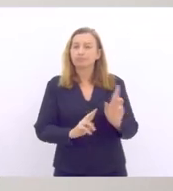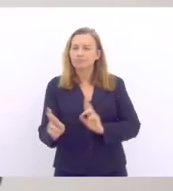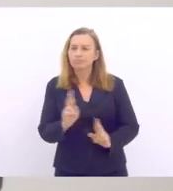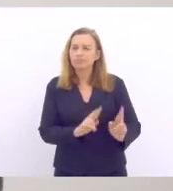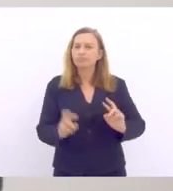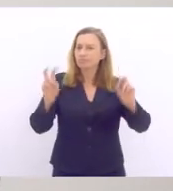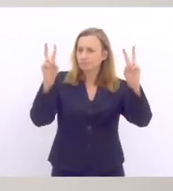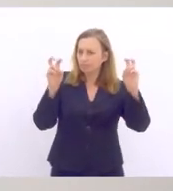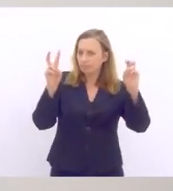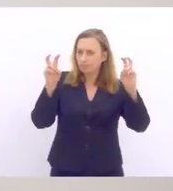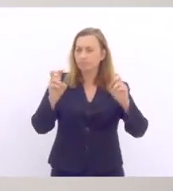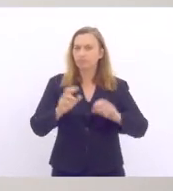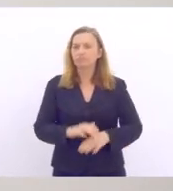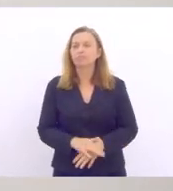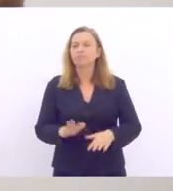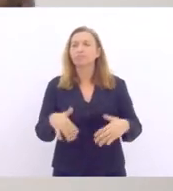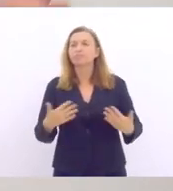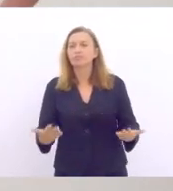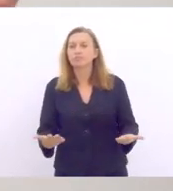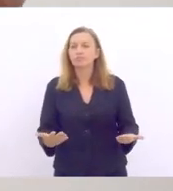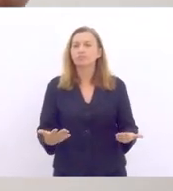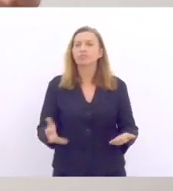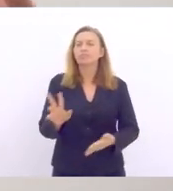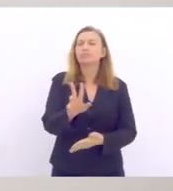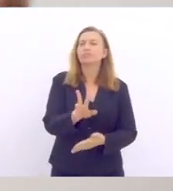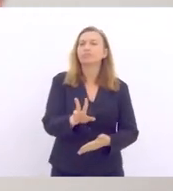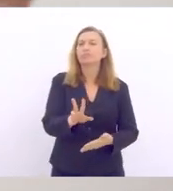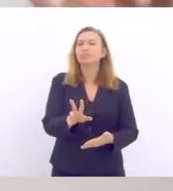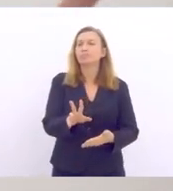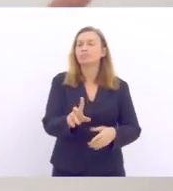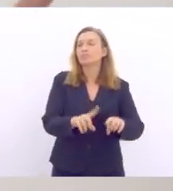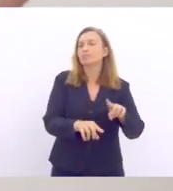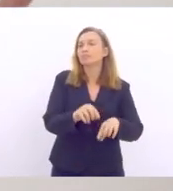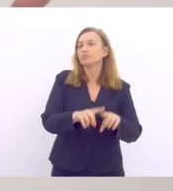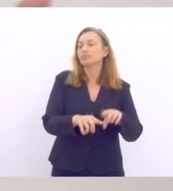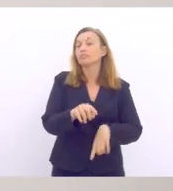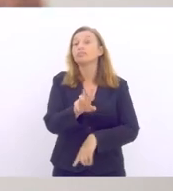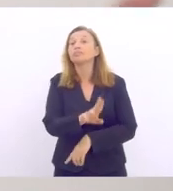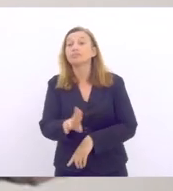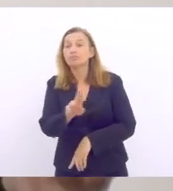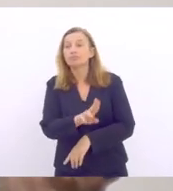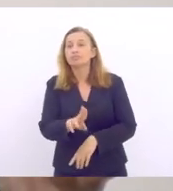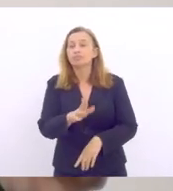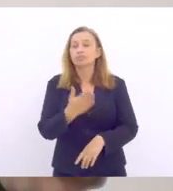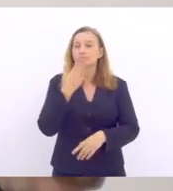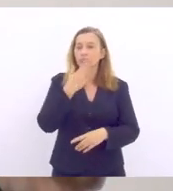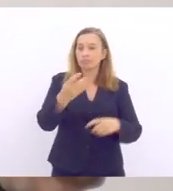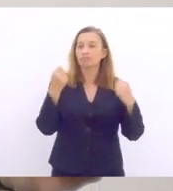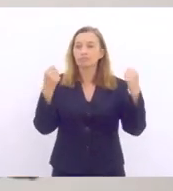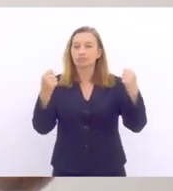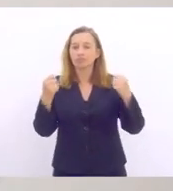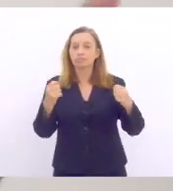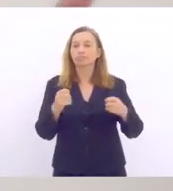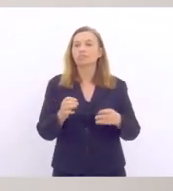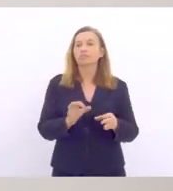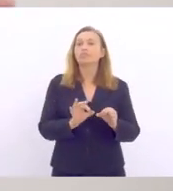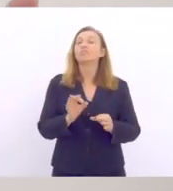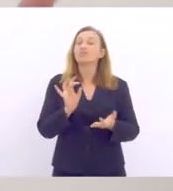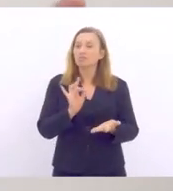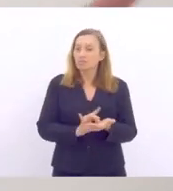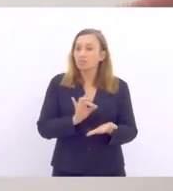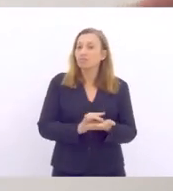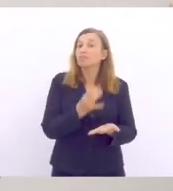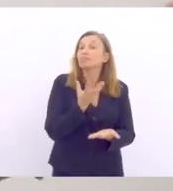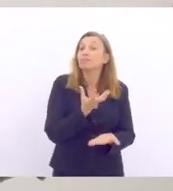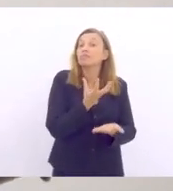questão qual o instrumento que nós utilizaríamos para fomentar com que a torcida organizada realmente